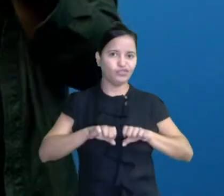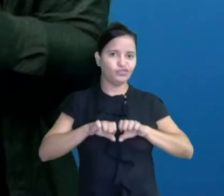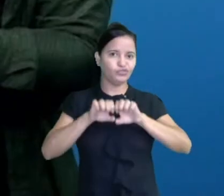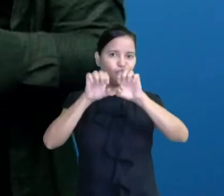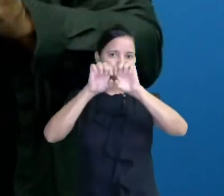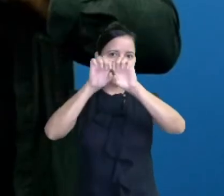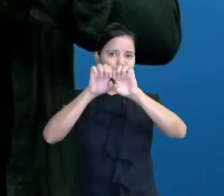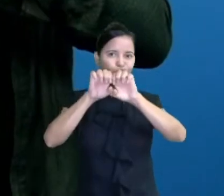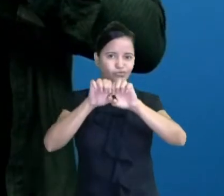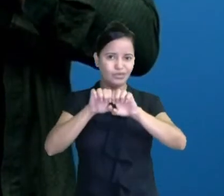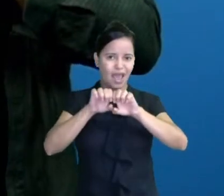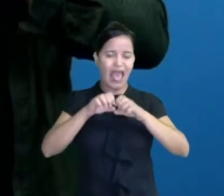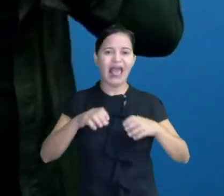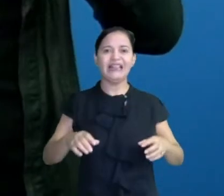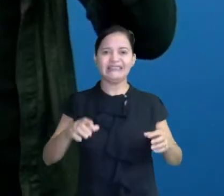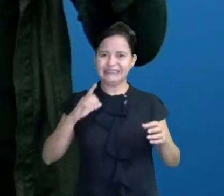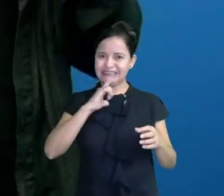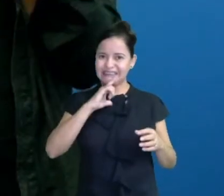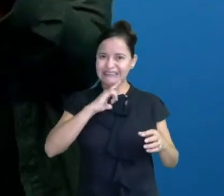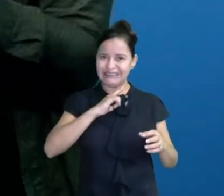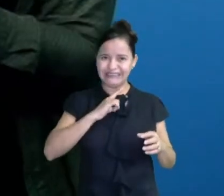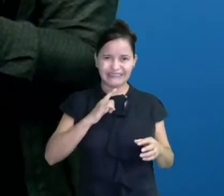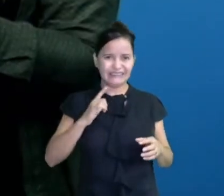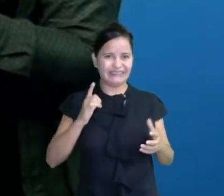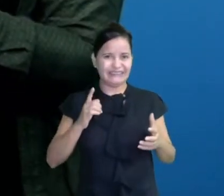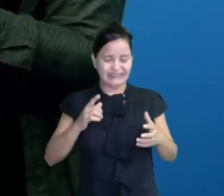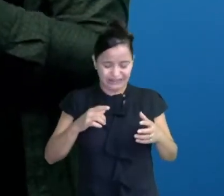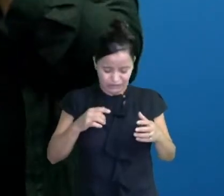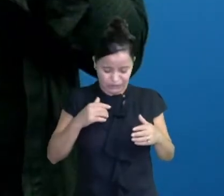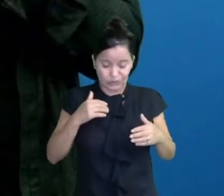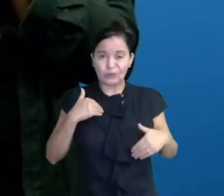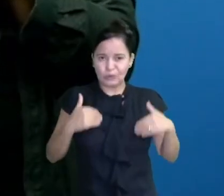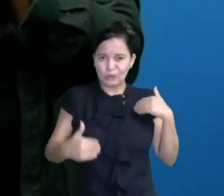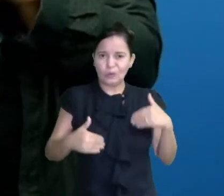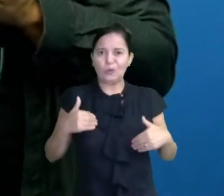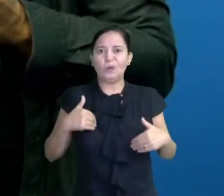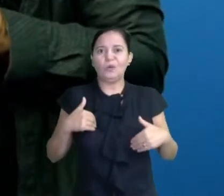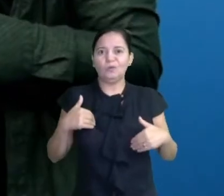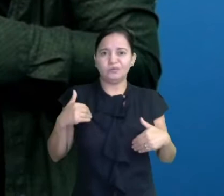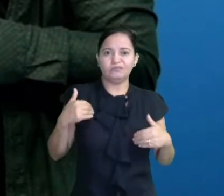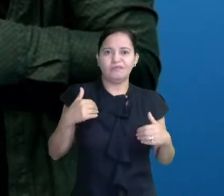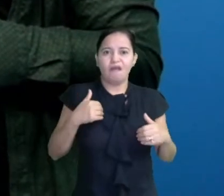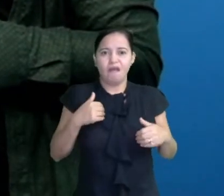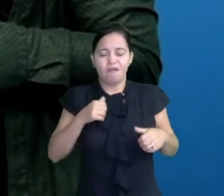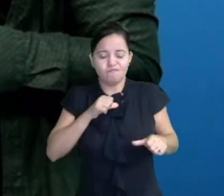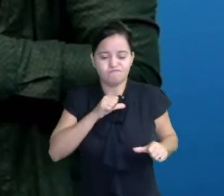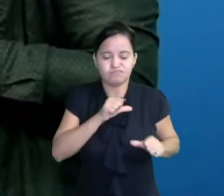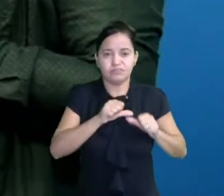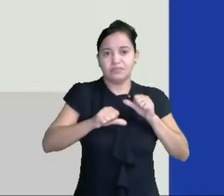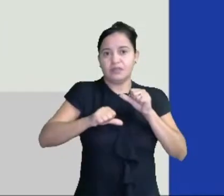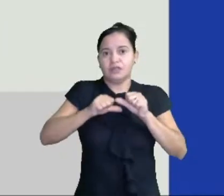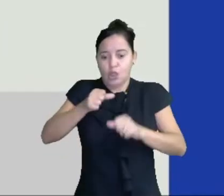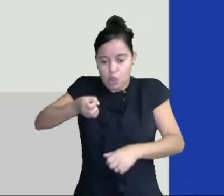à reprodução, que estão associadas ao amadurecimento sexual, é importante a gente perceber a importância desse hormônio. E aí, produção, bota aí para a